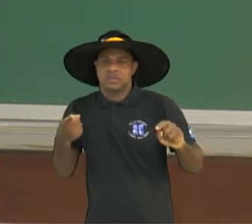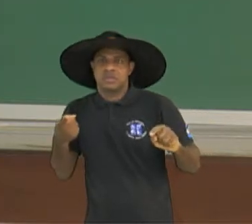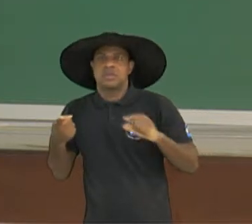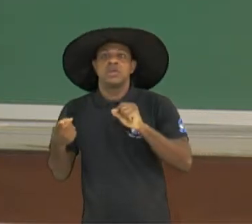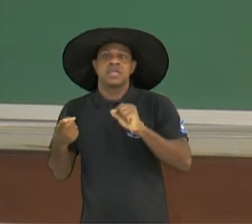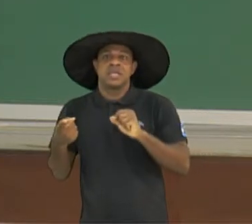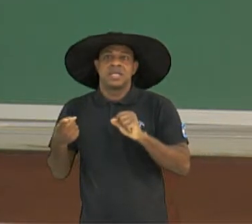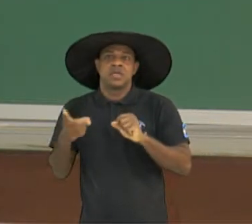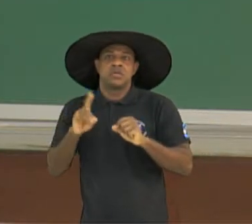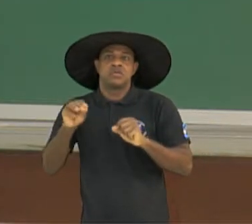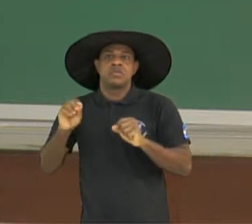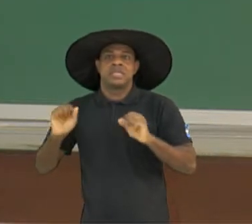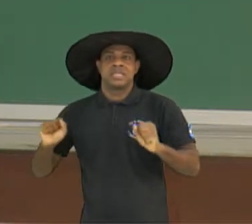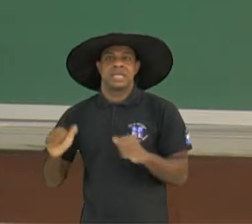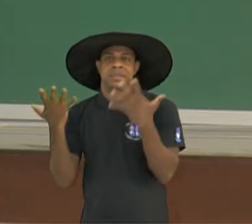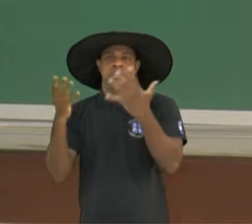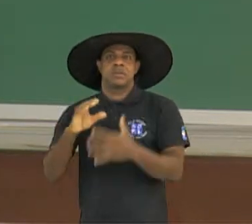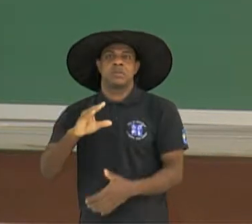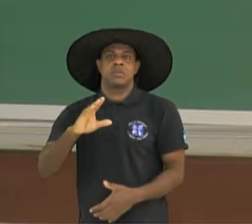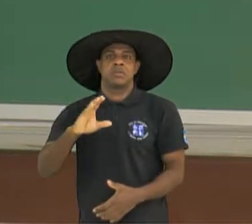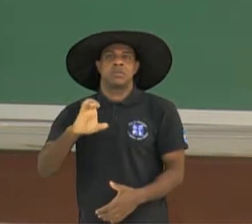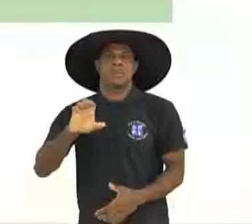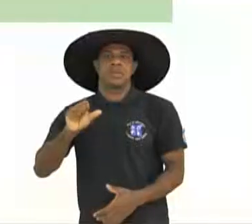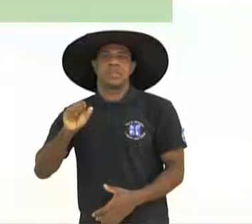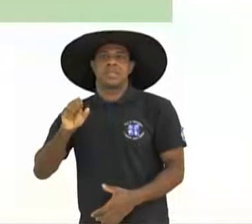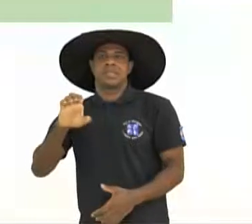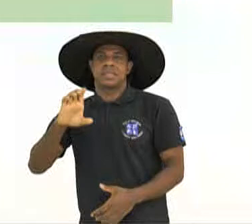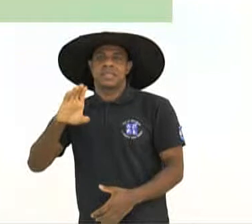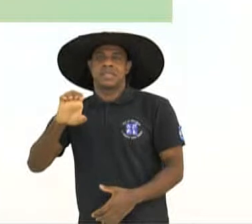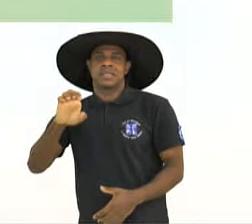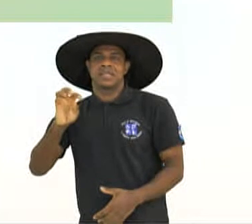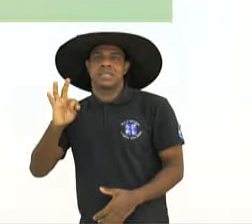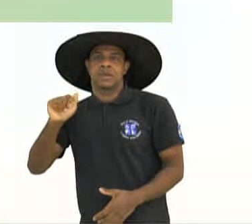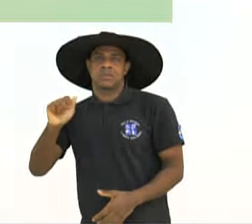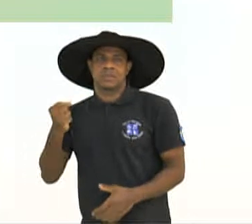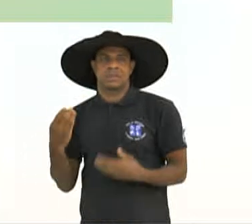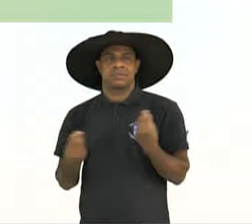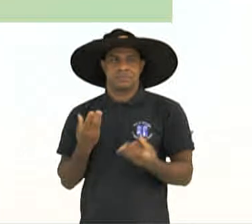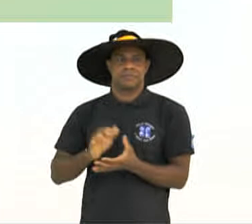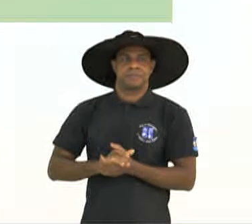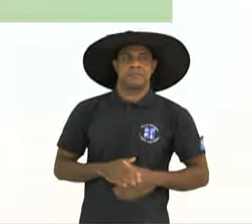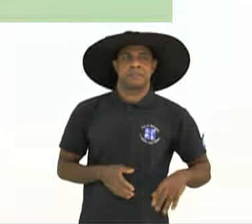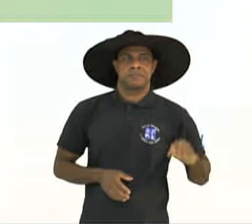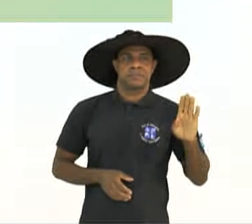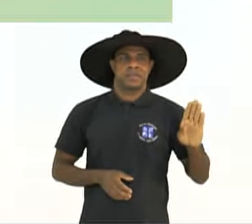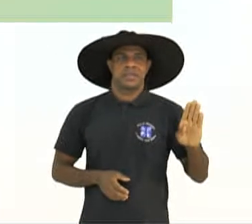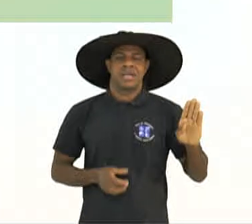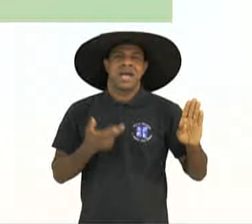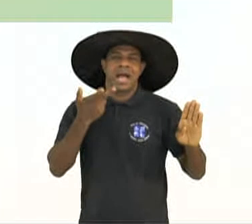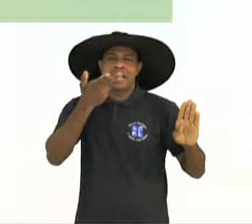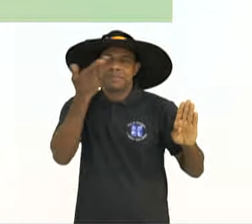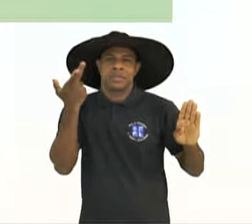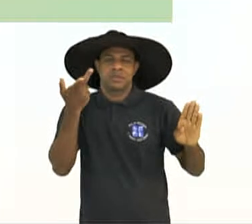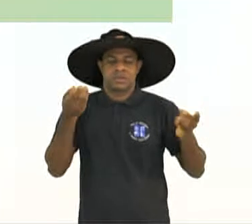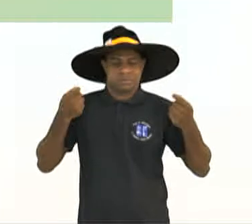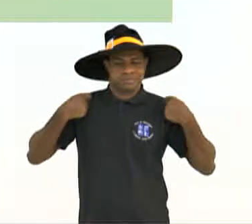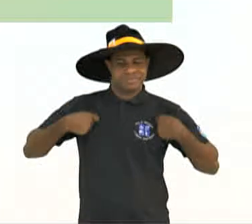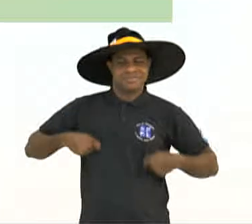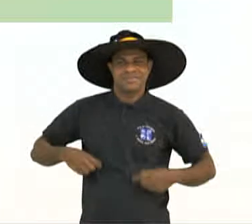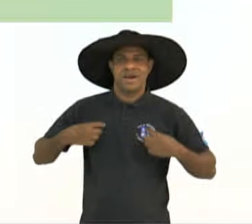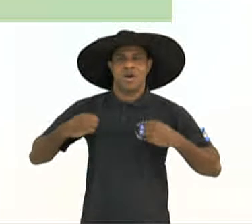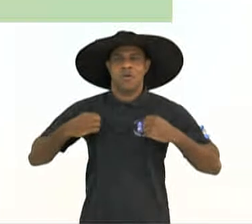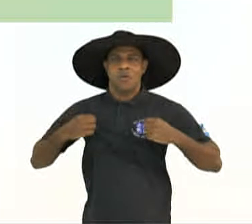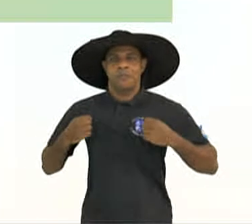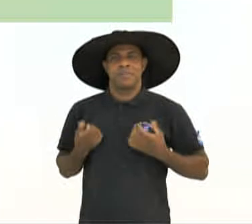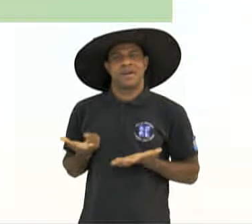celta. People dressed up in costumes. As pessoas se fantasiam. It's true. Até as festas que estão